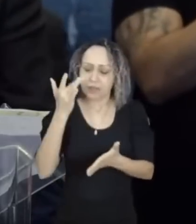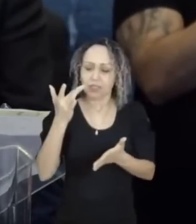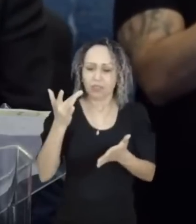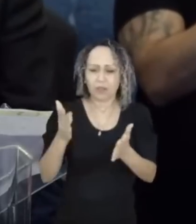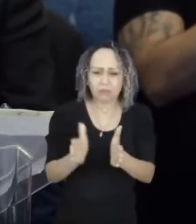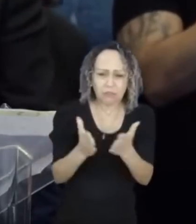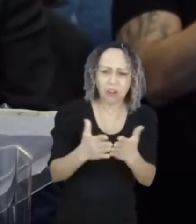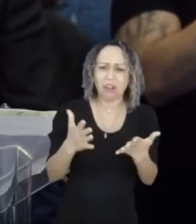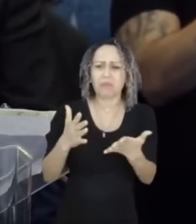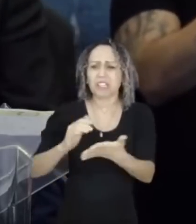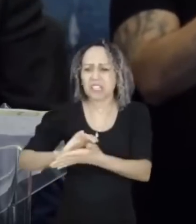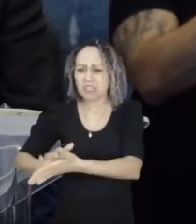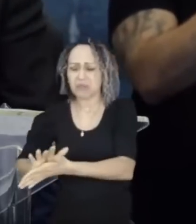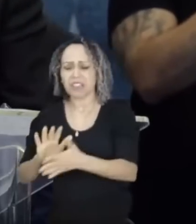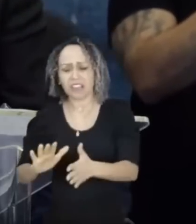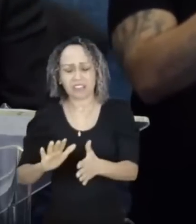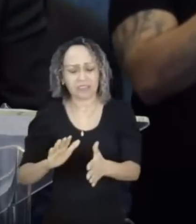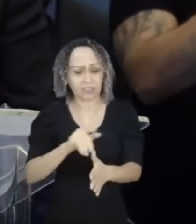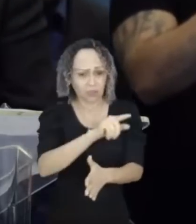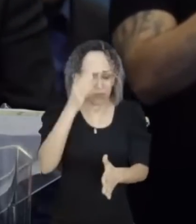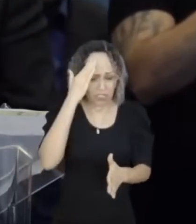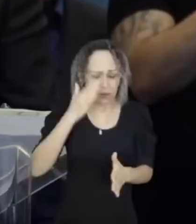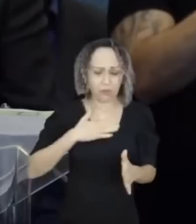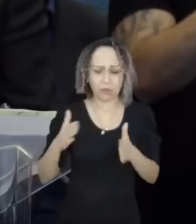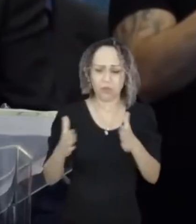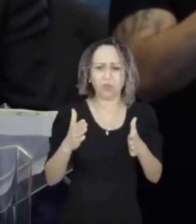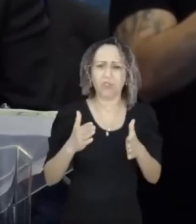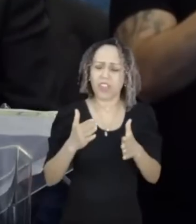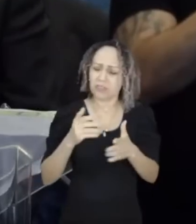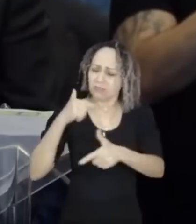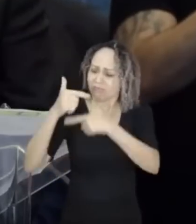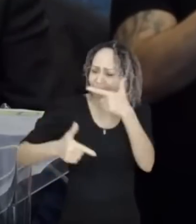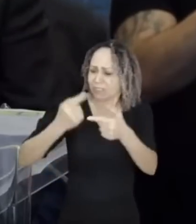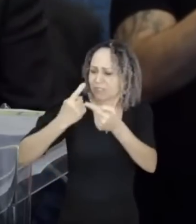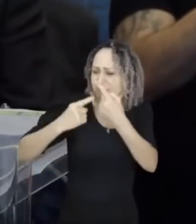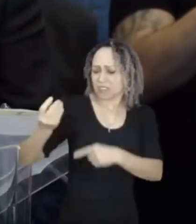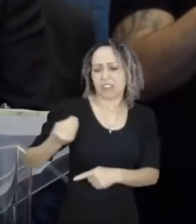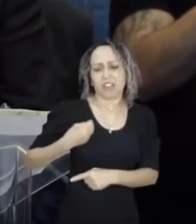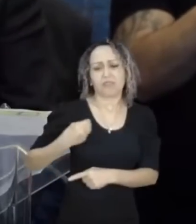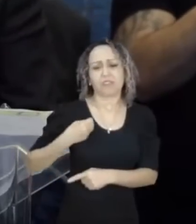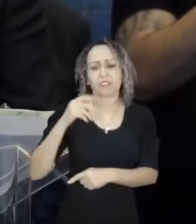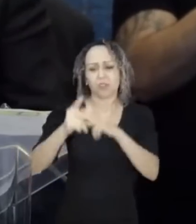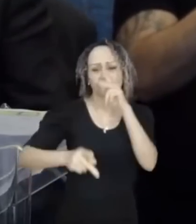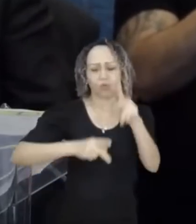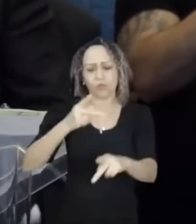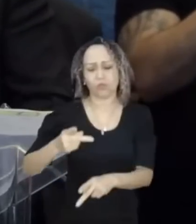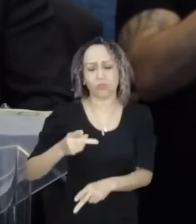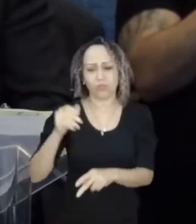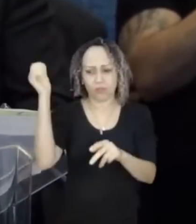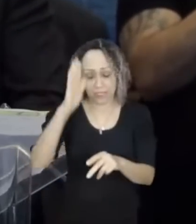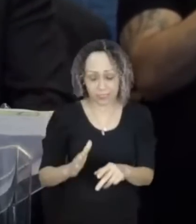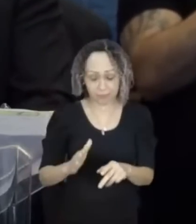de famílias brasileiras. Sempre penso, nesse sentido, no trecho bíblico que diz: a verdadeira religião